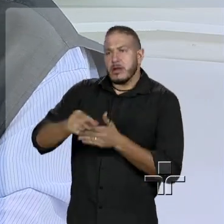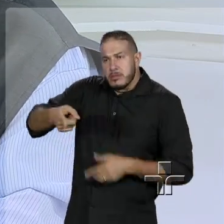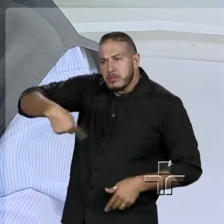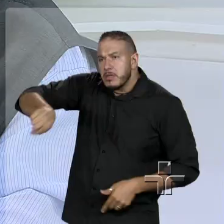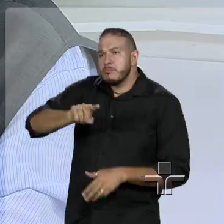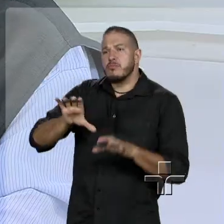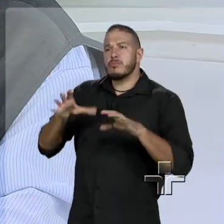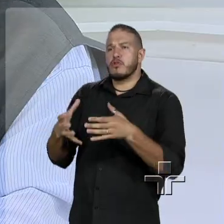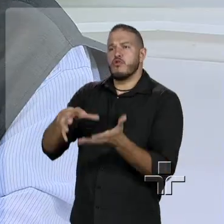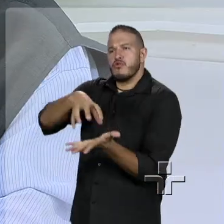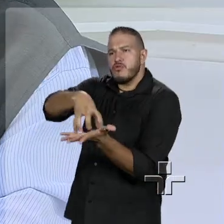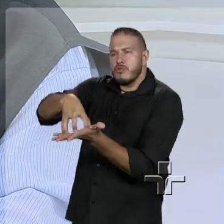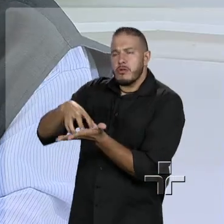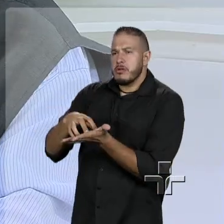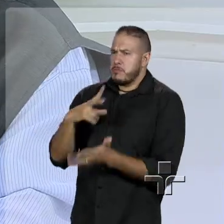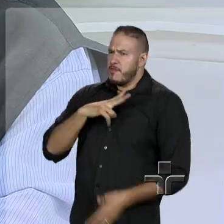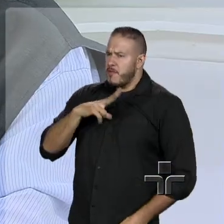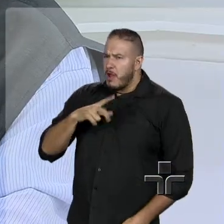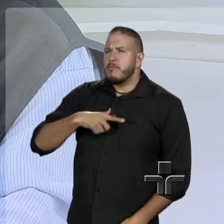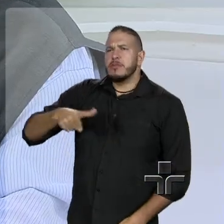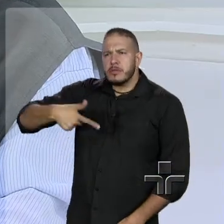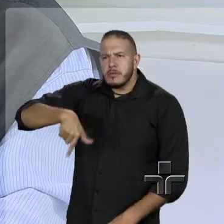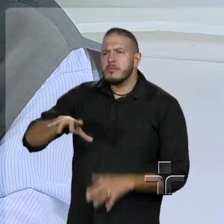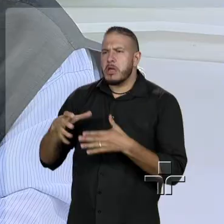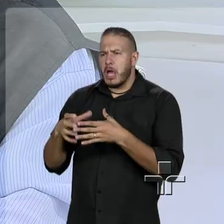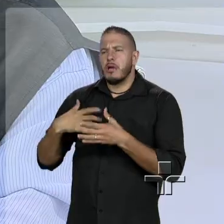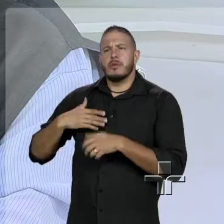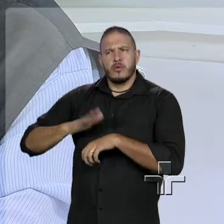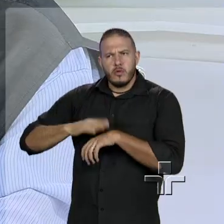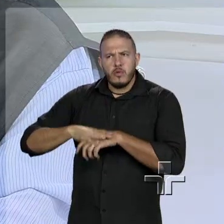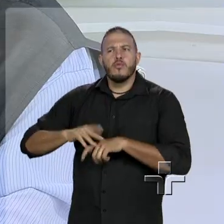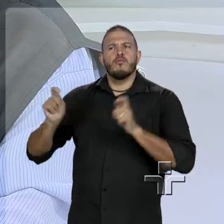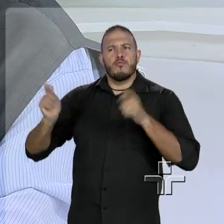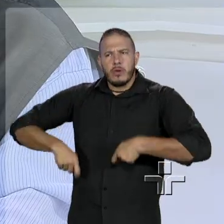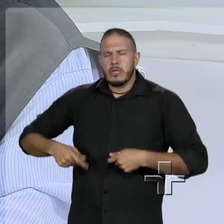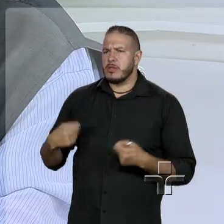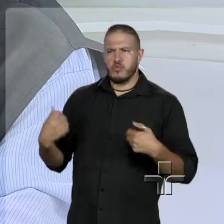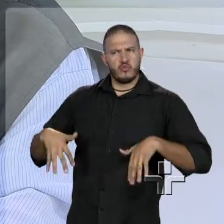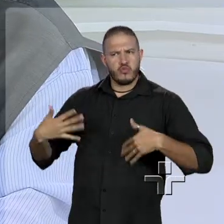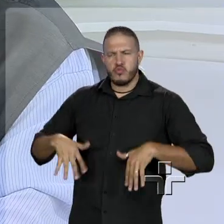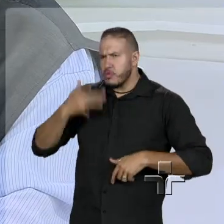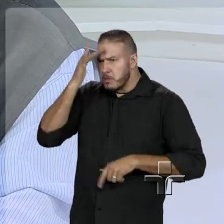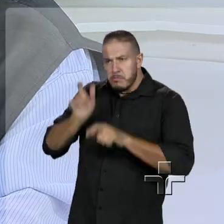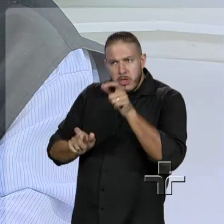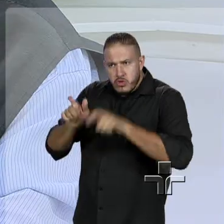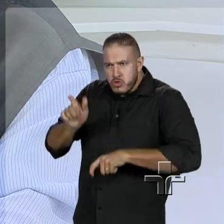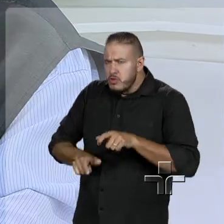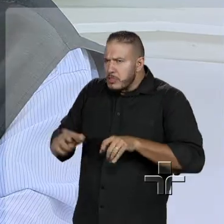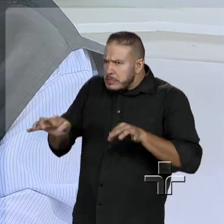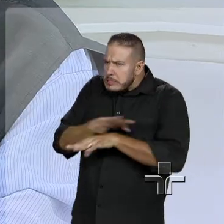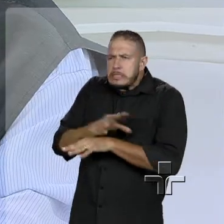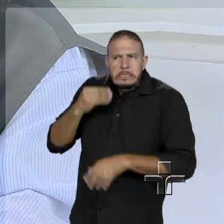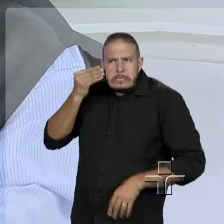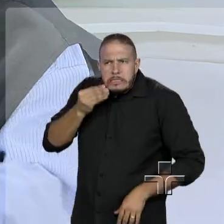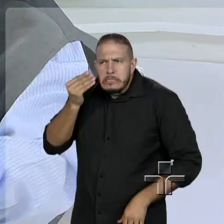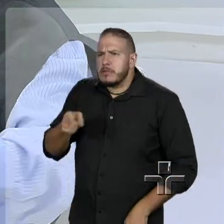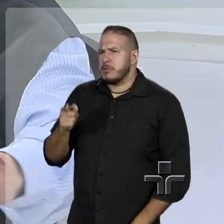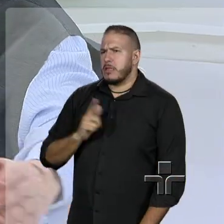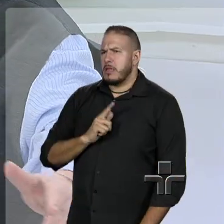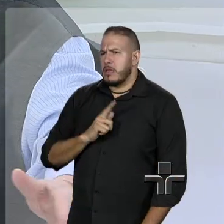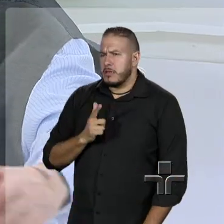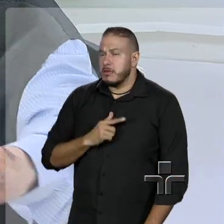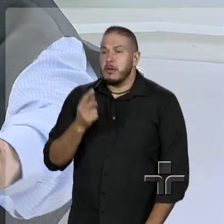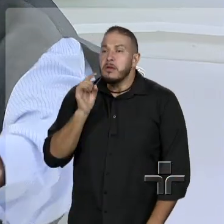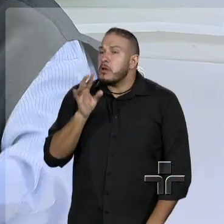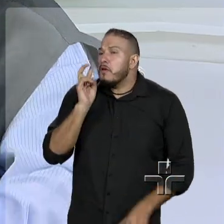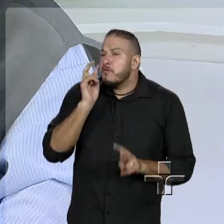privado. É uma equipe extremamente competente, são pessoas preparadíssimas. Basta ver o